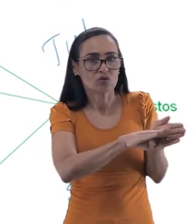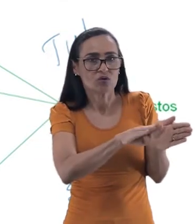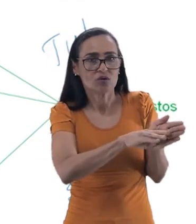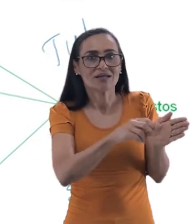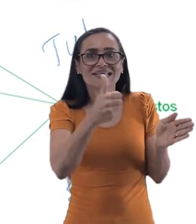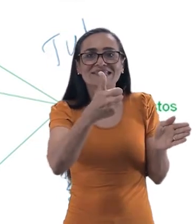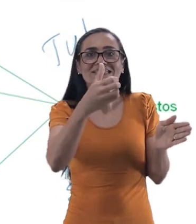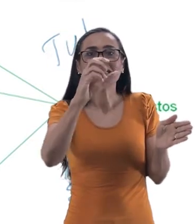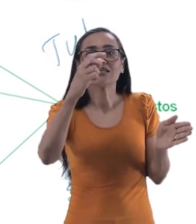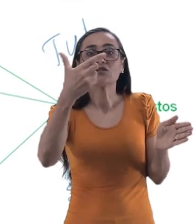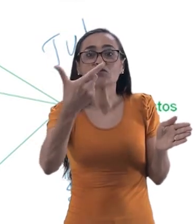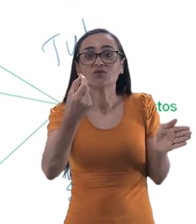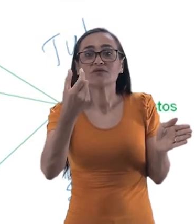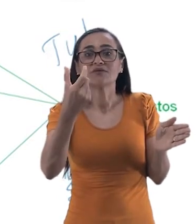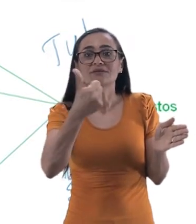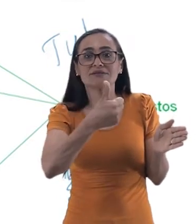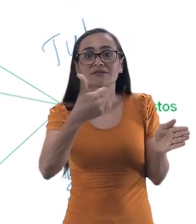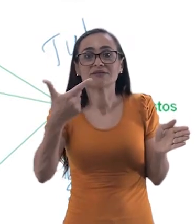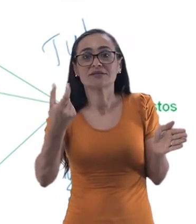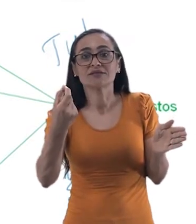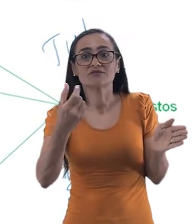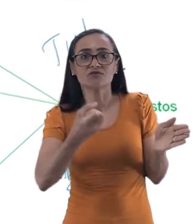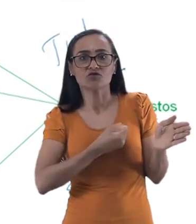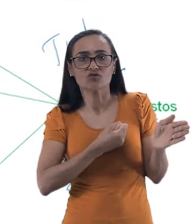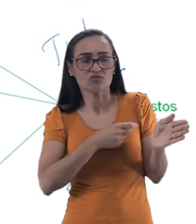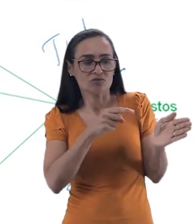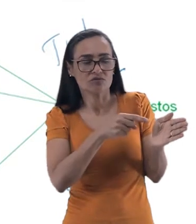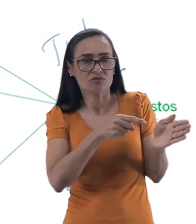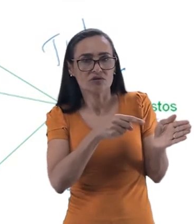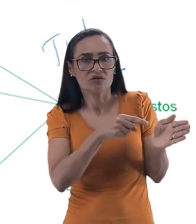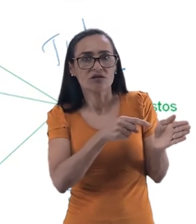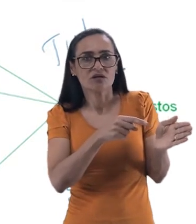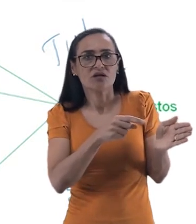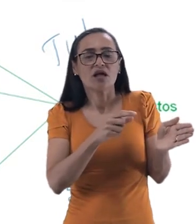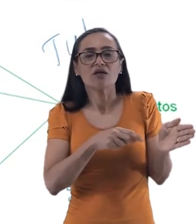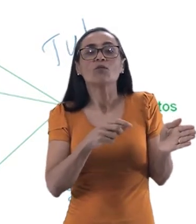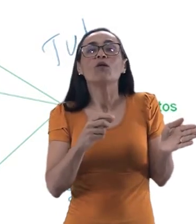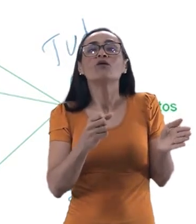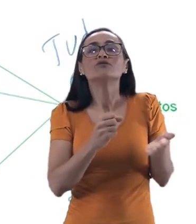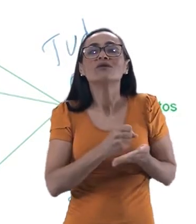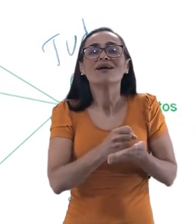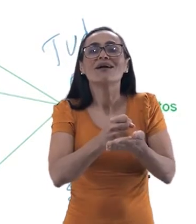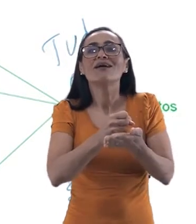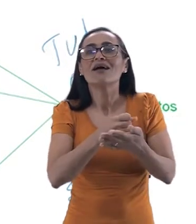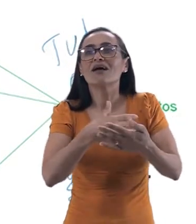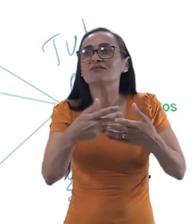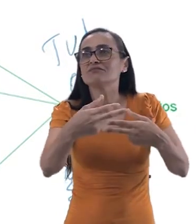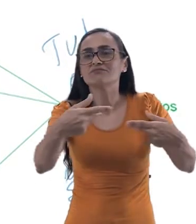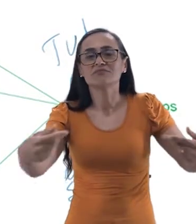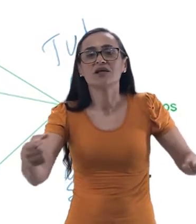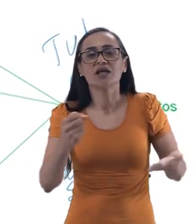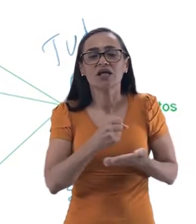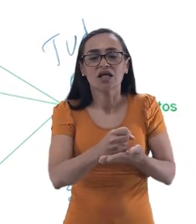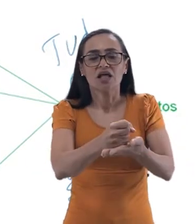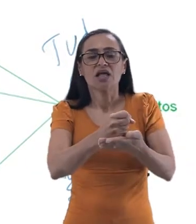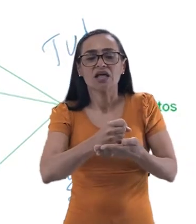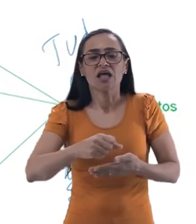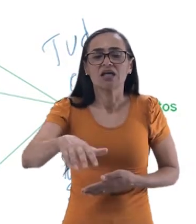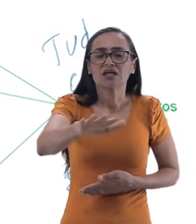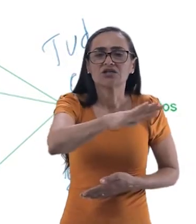número 120, por exemplo? Esse berço 120 eu posso operar carga de diversa